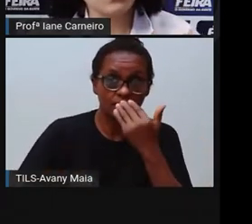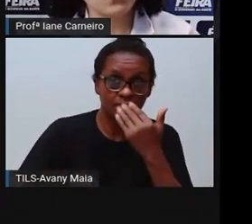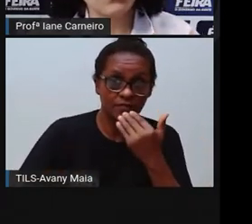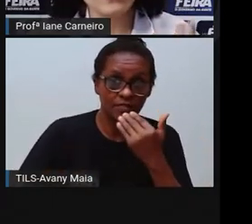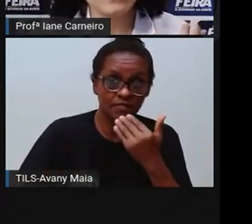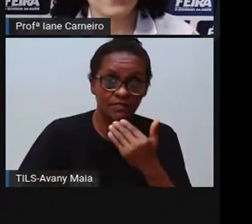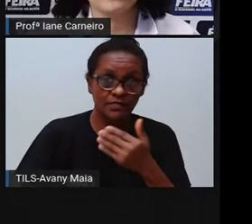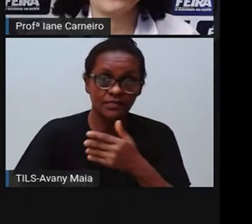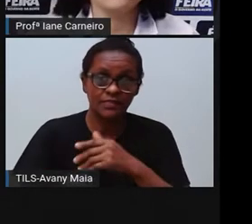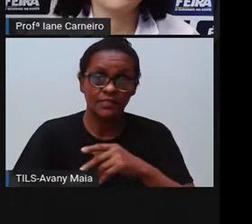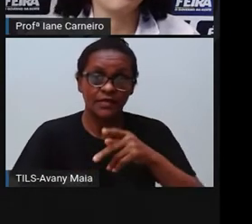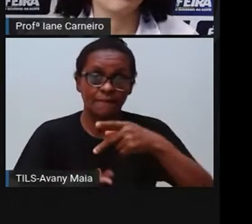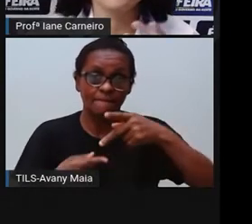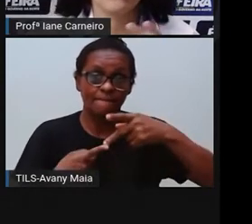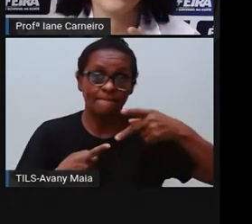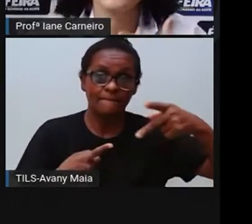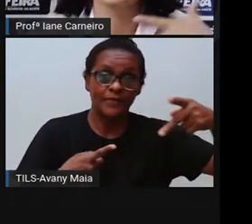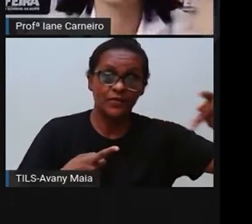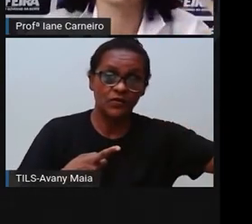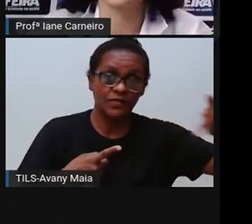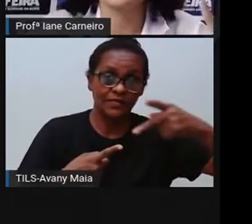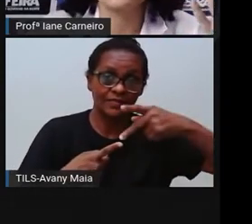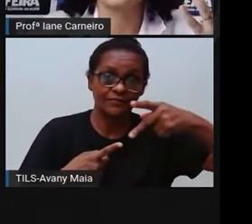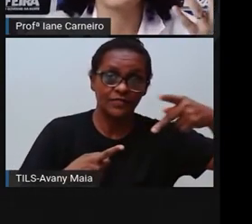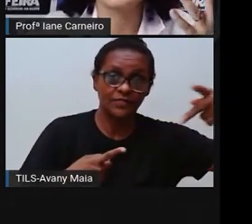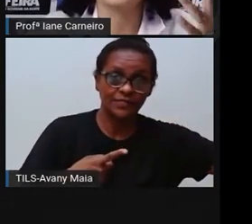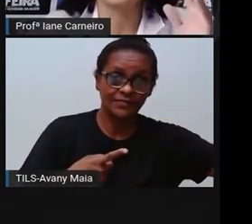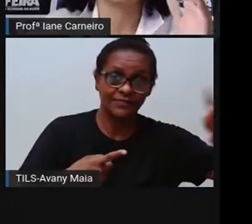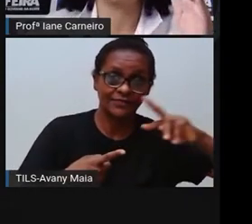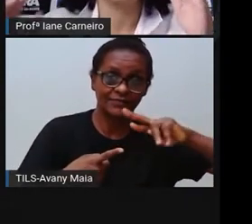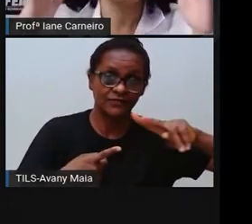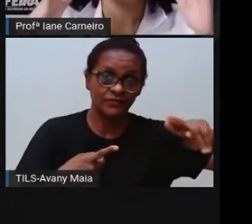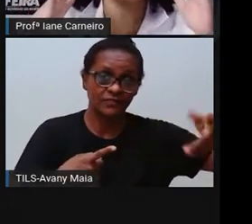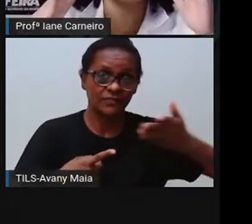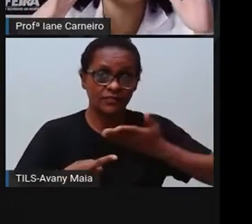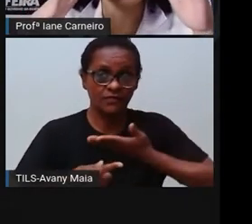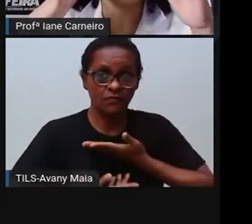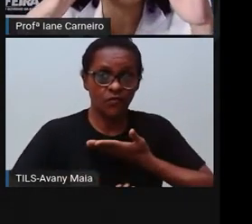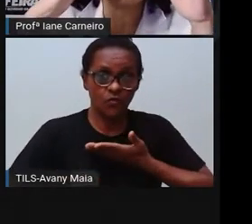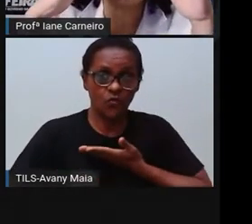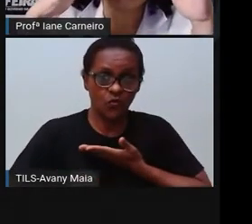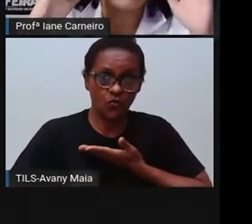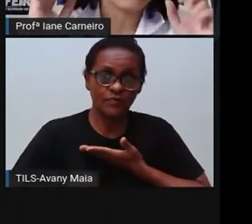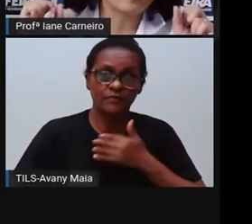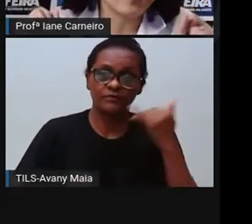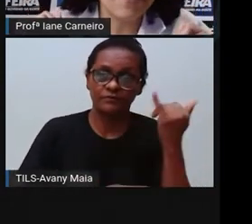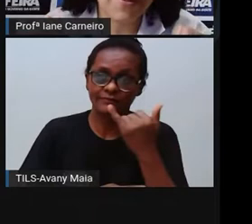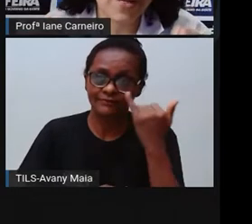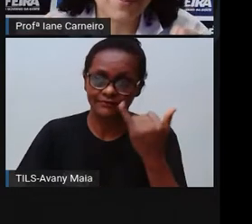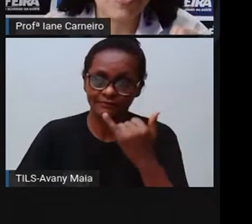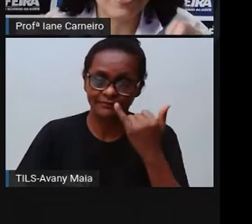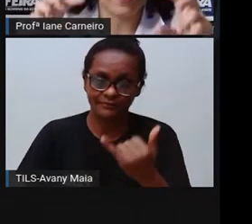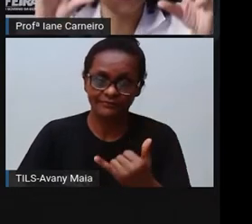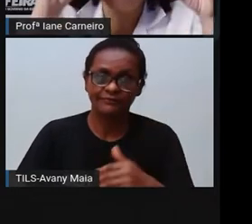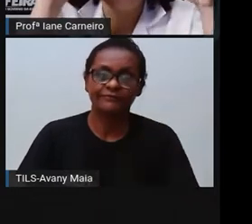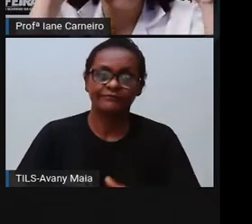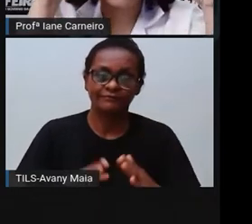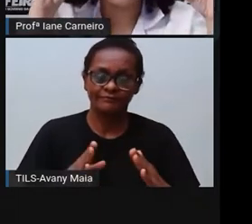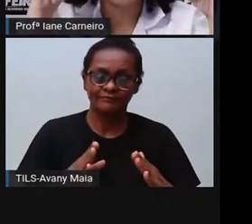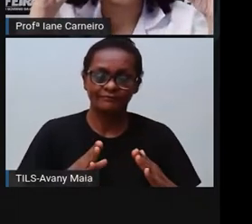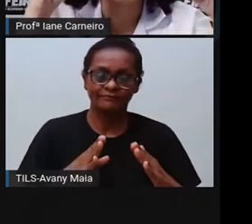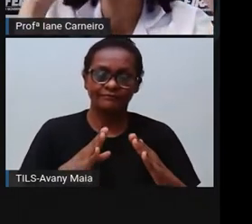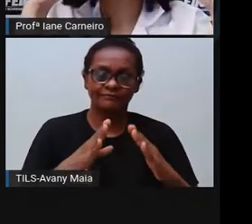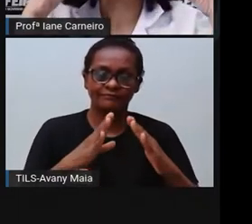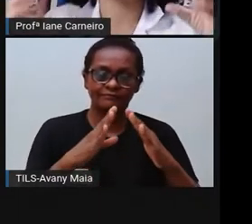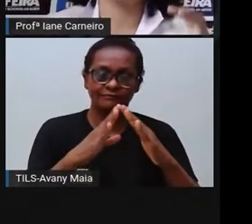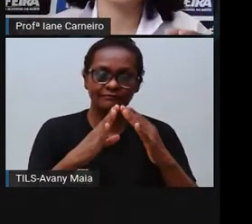nosso corpo. E eles a gente não pode comer tanto assim. Tanto é que eles estão já fechando um pouco a nossa pirâmide, né? Está lá quase no